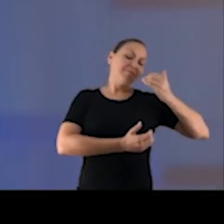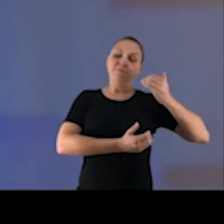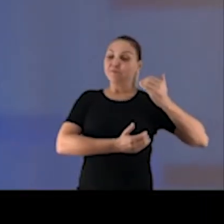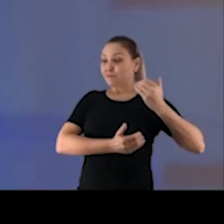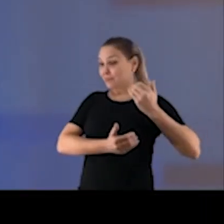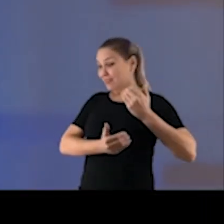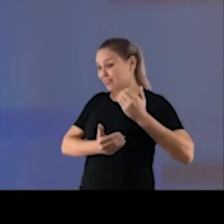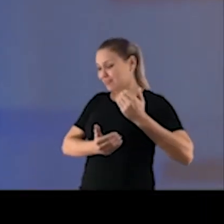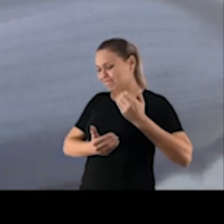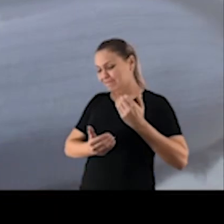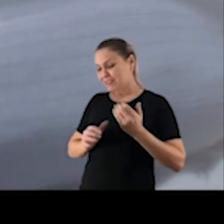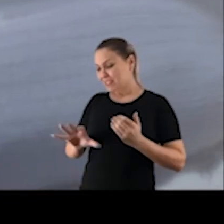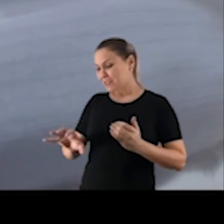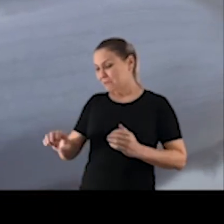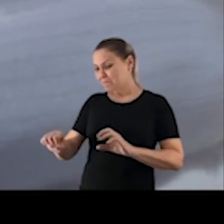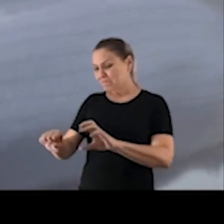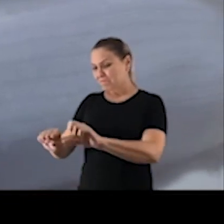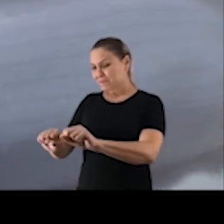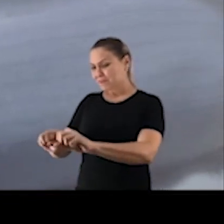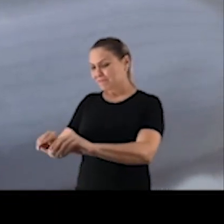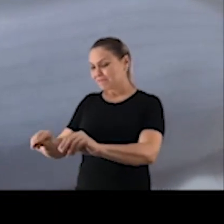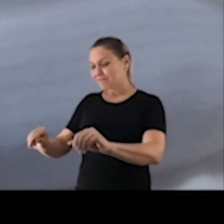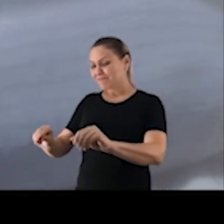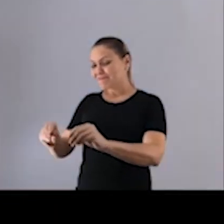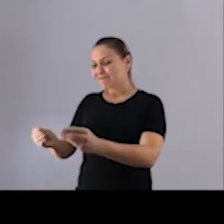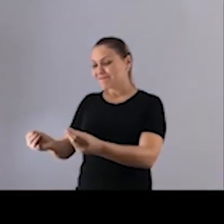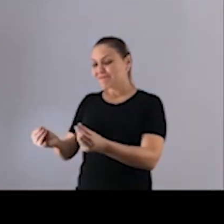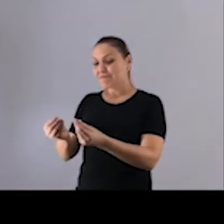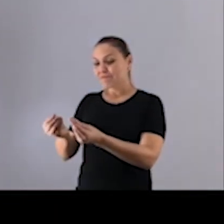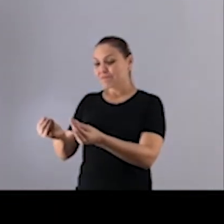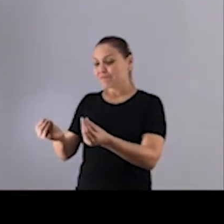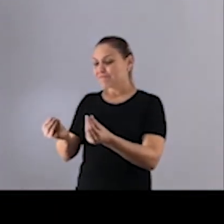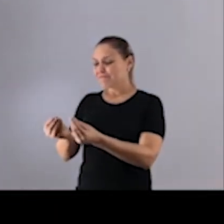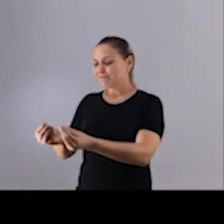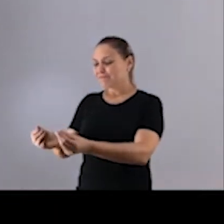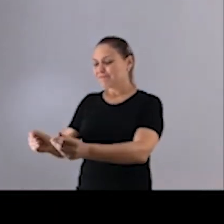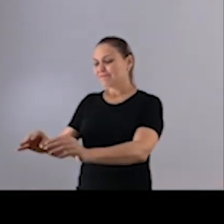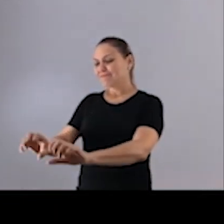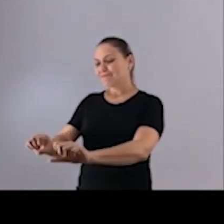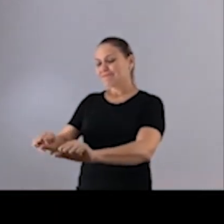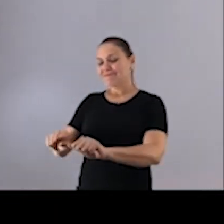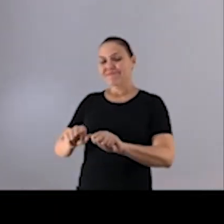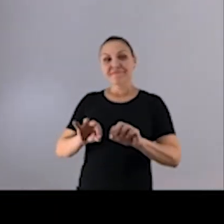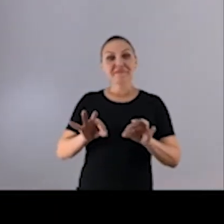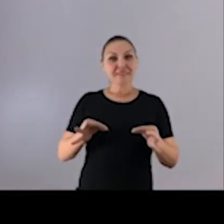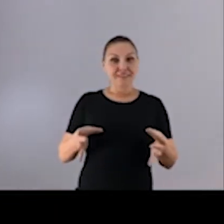E mães que só podem tocá-los com as mãos.